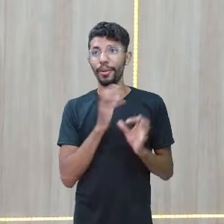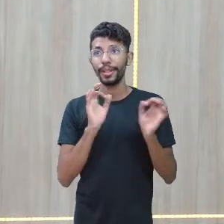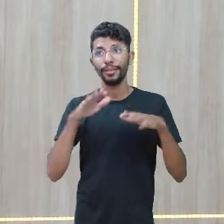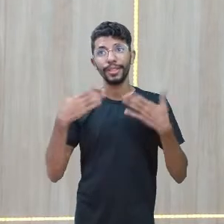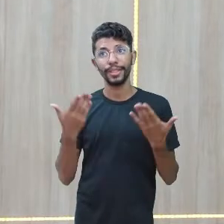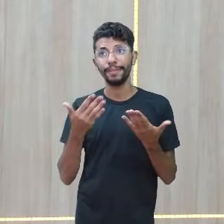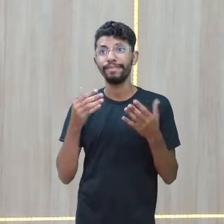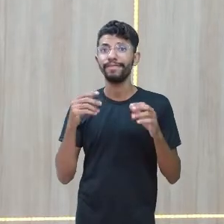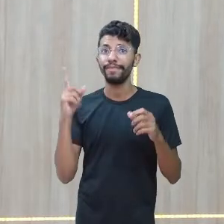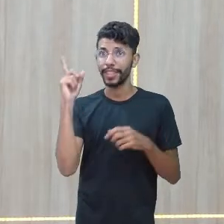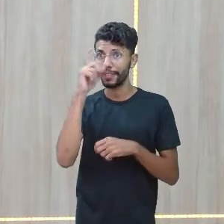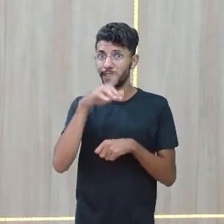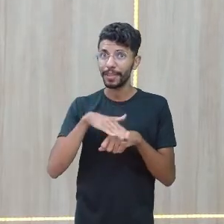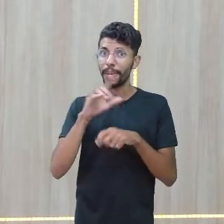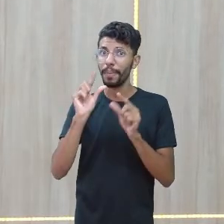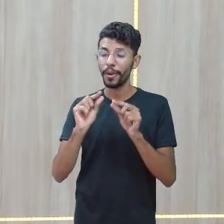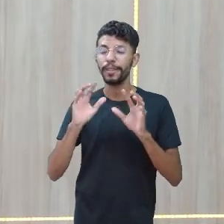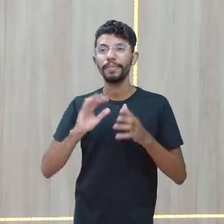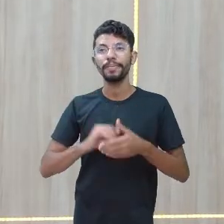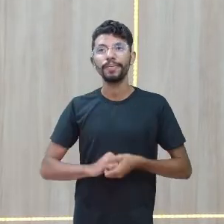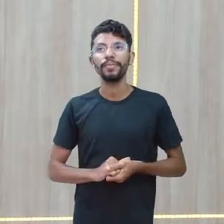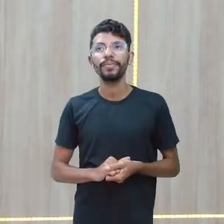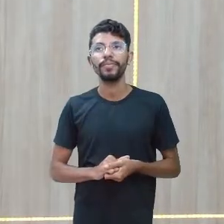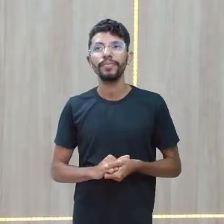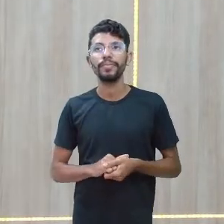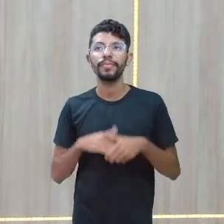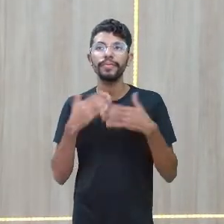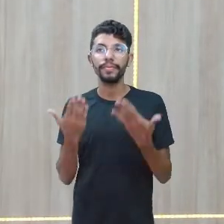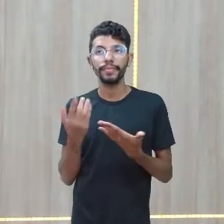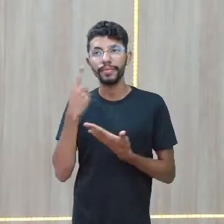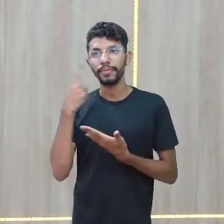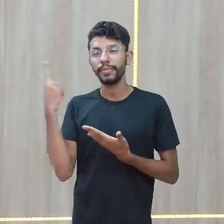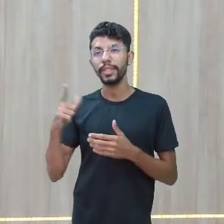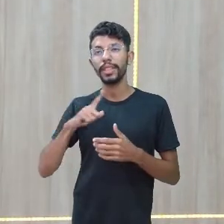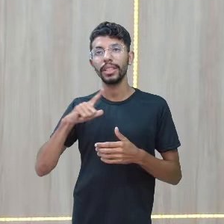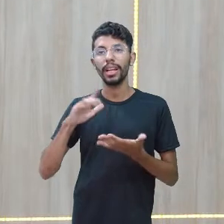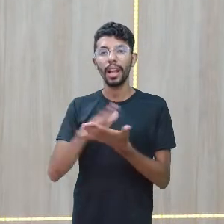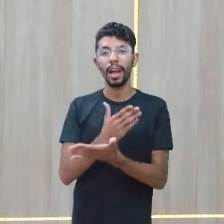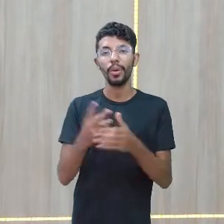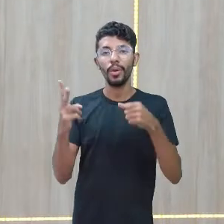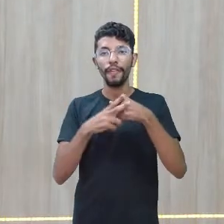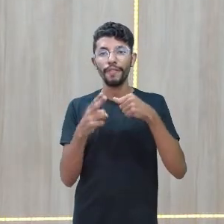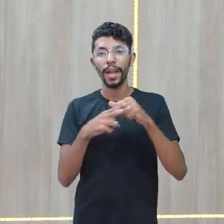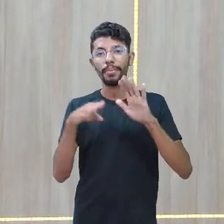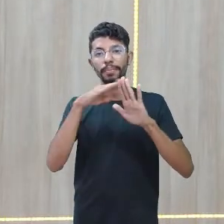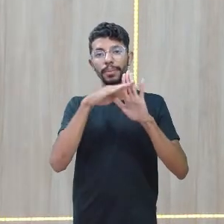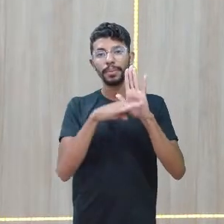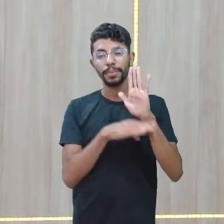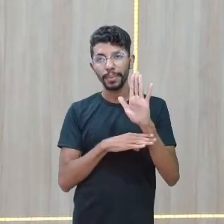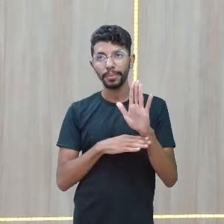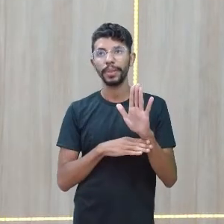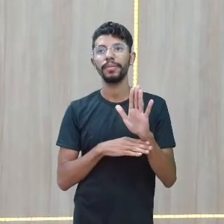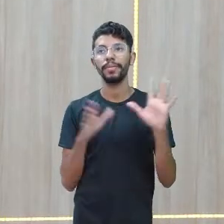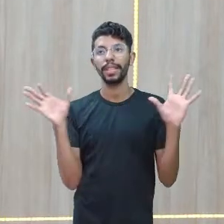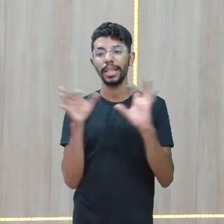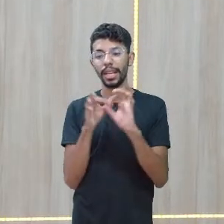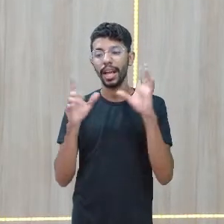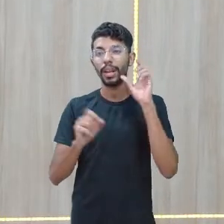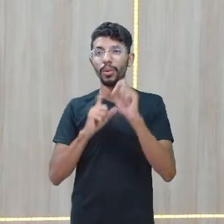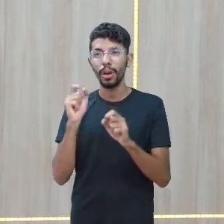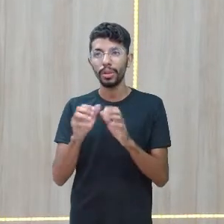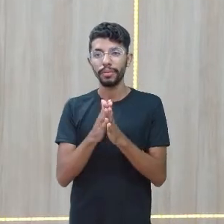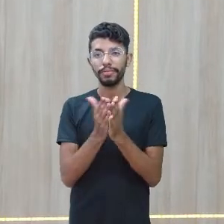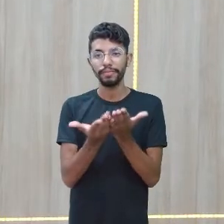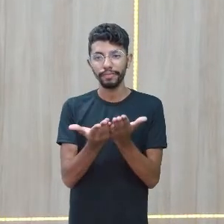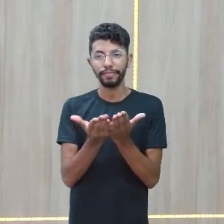Então vamos lá. Então cola na gente aí, mais uma vez dizendo isso aí. Pois bem, temos aqui alguns verbos de alta frequência em cima do